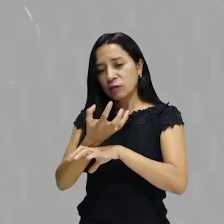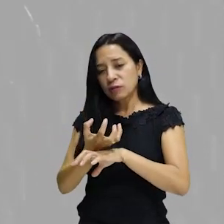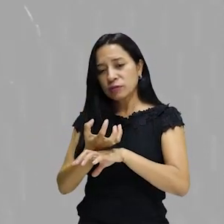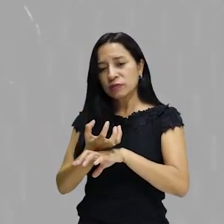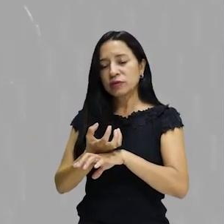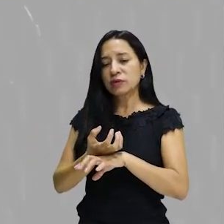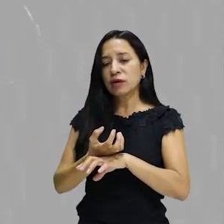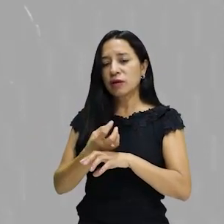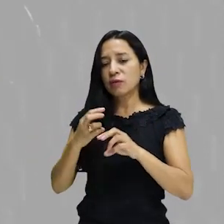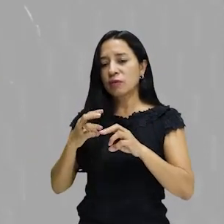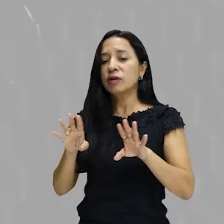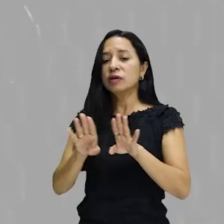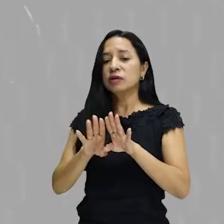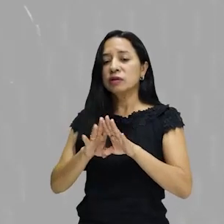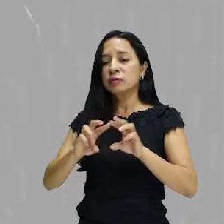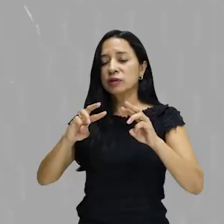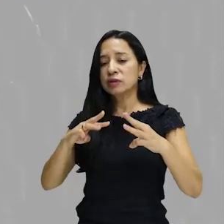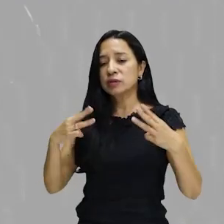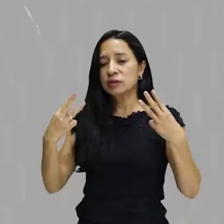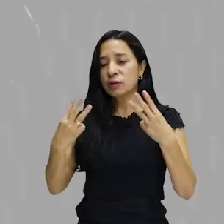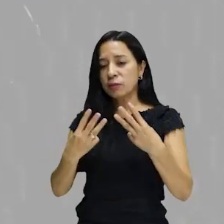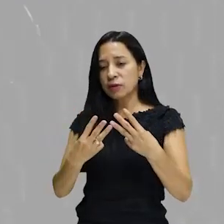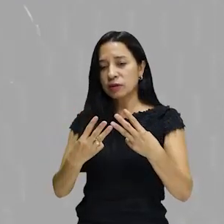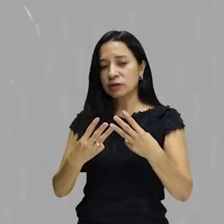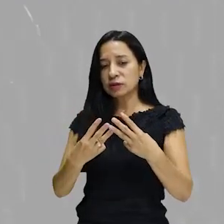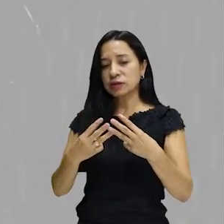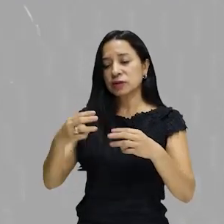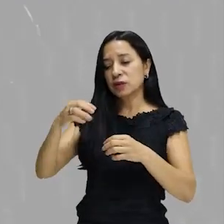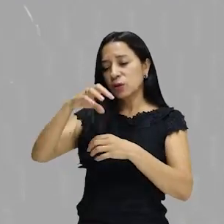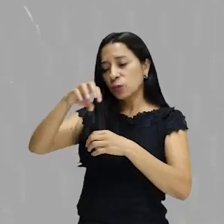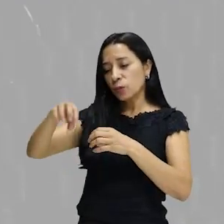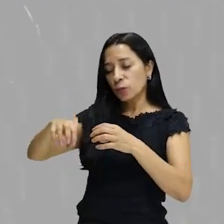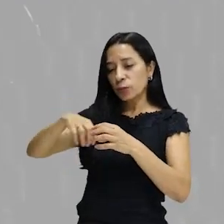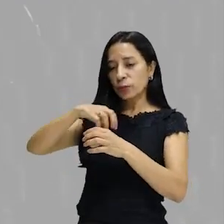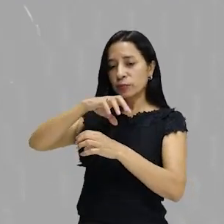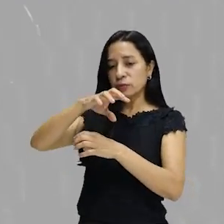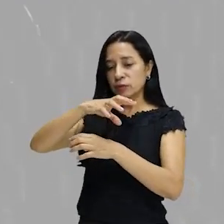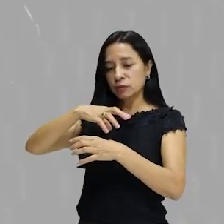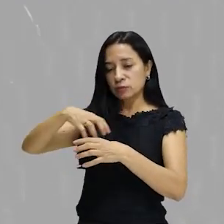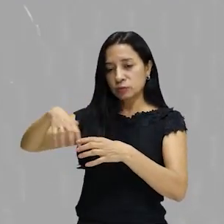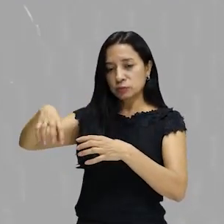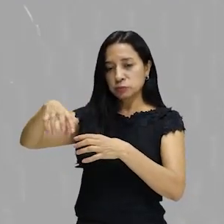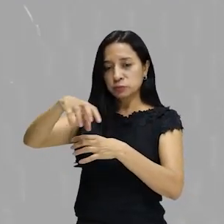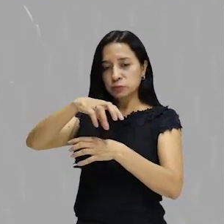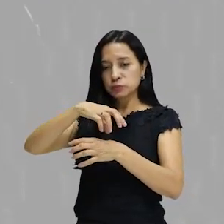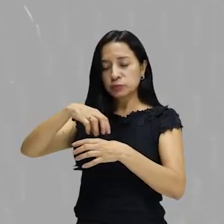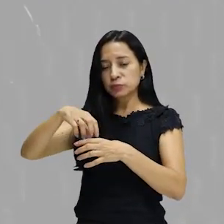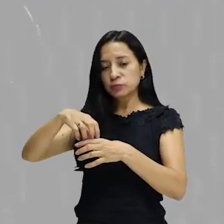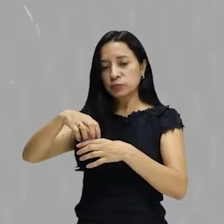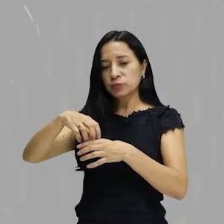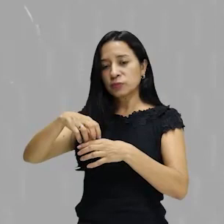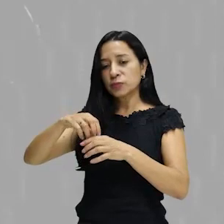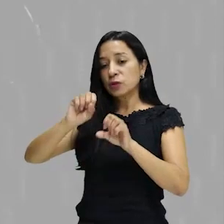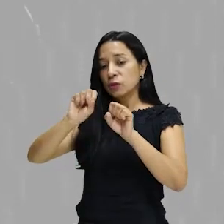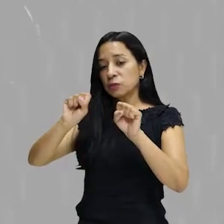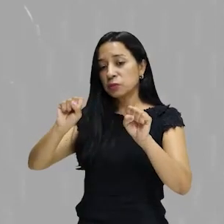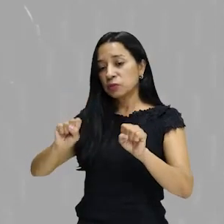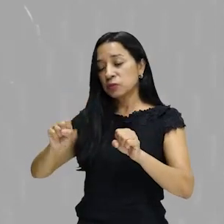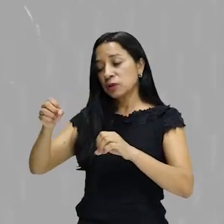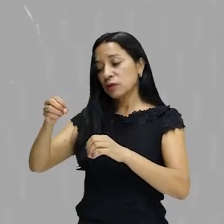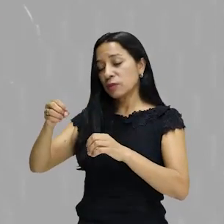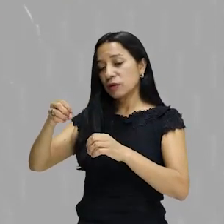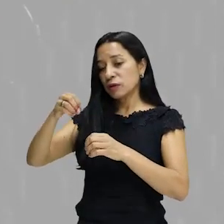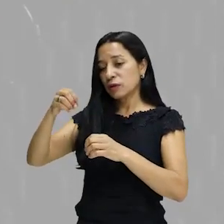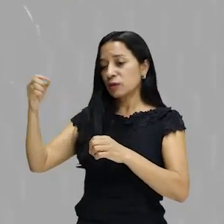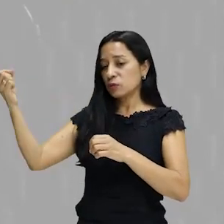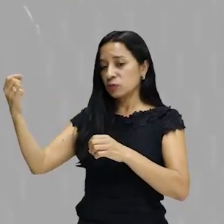massa do corpo, né, que está sendo orbitado, certo? No caso do sistema solar,